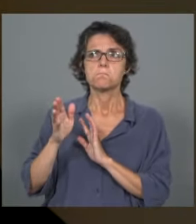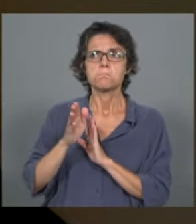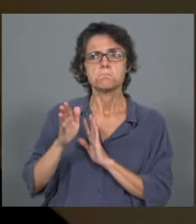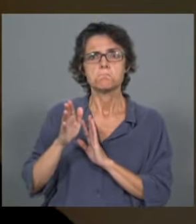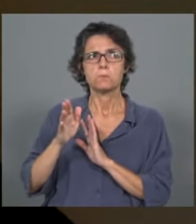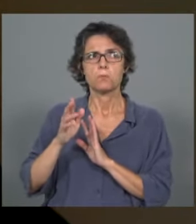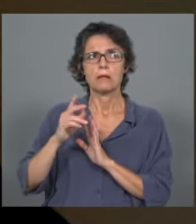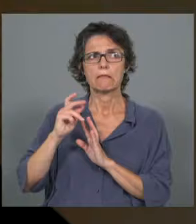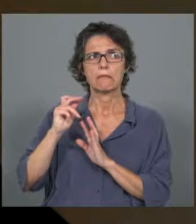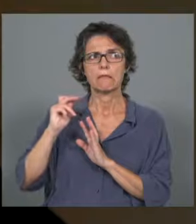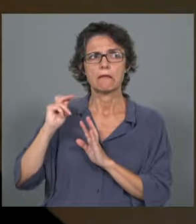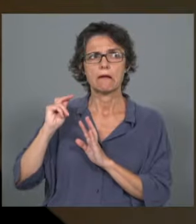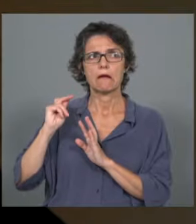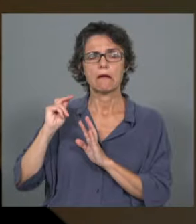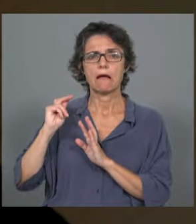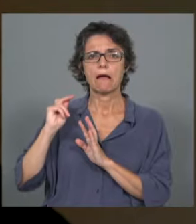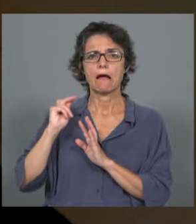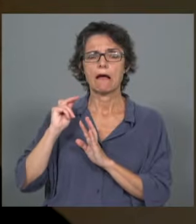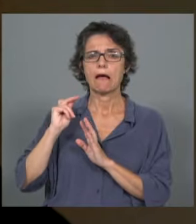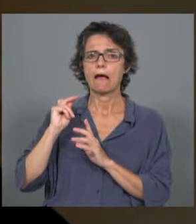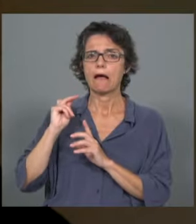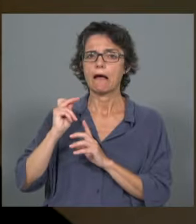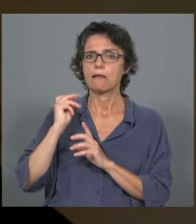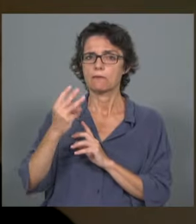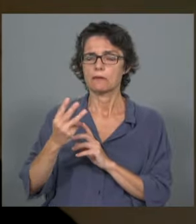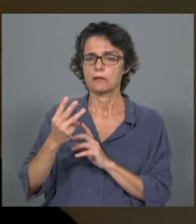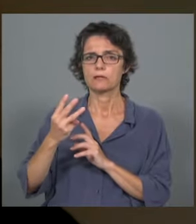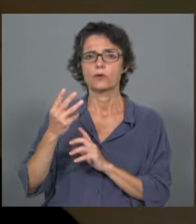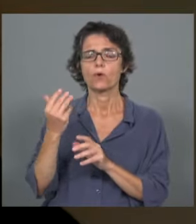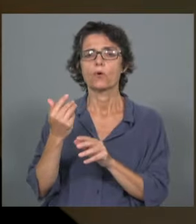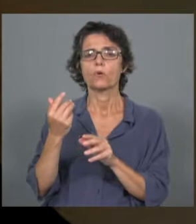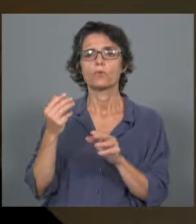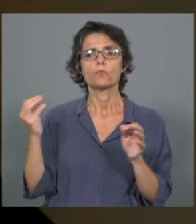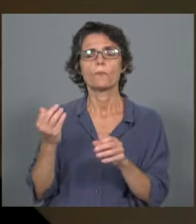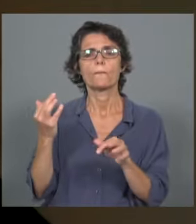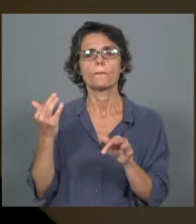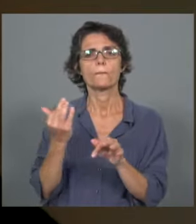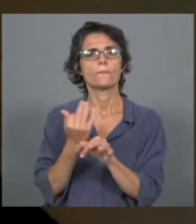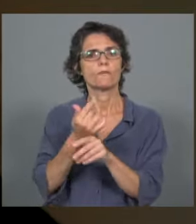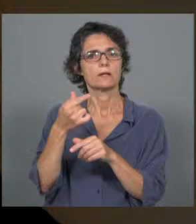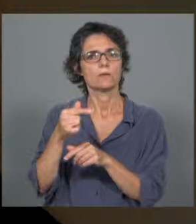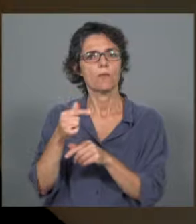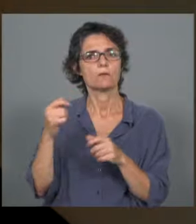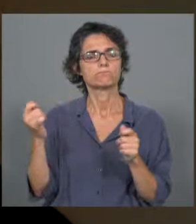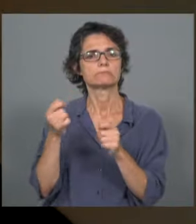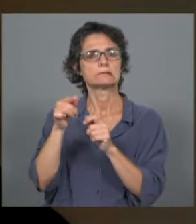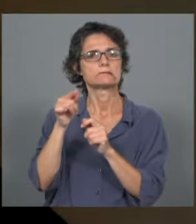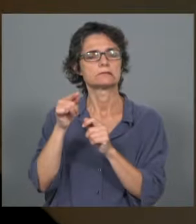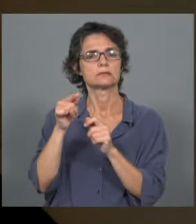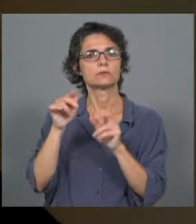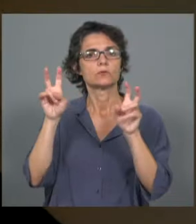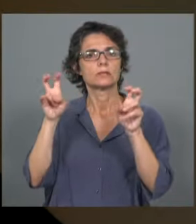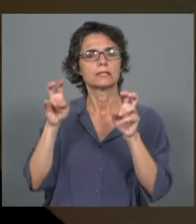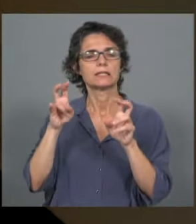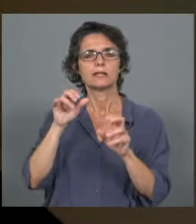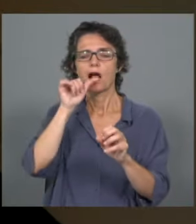3 anos, organiza um evento chamado Salvar os Oceanos, em que todas as juventudes estão